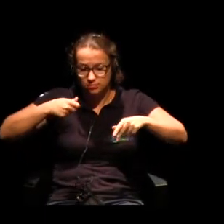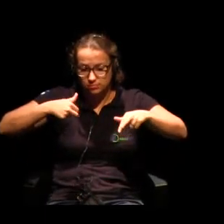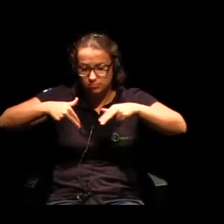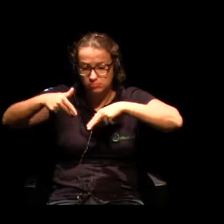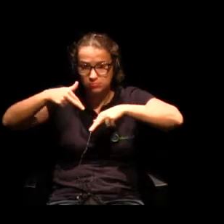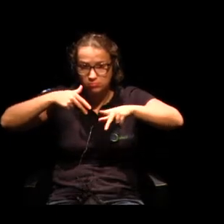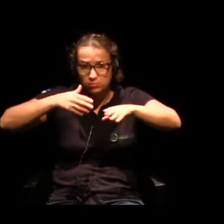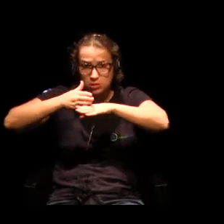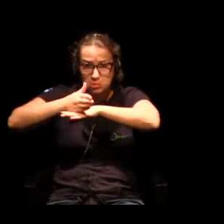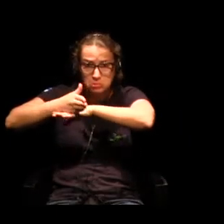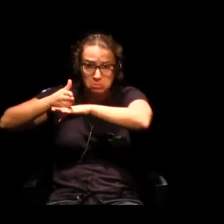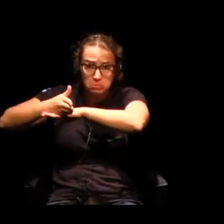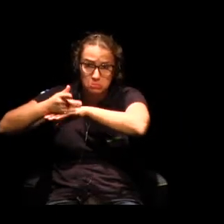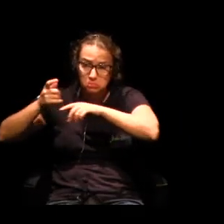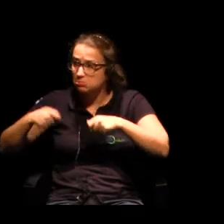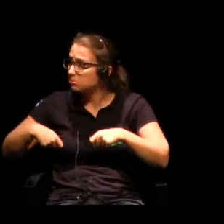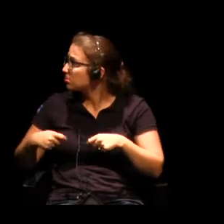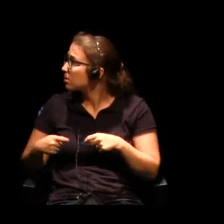passagens que podem